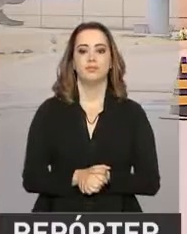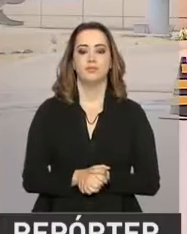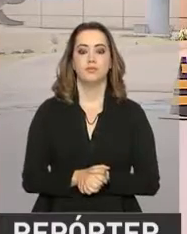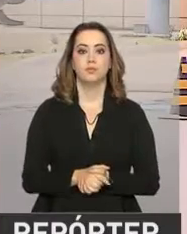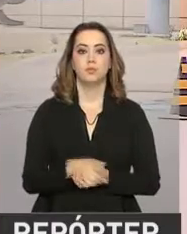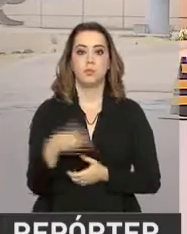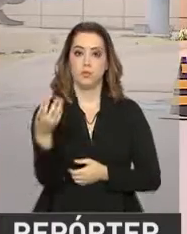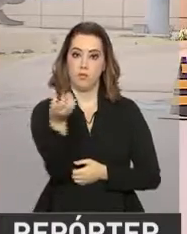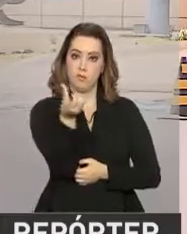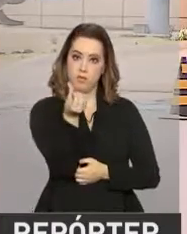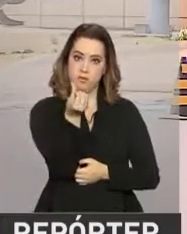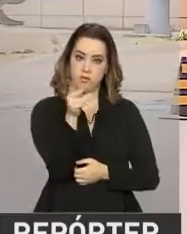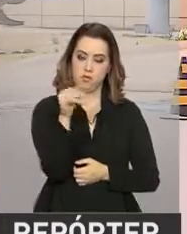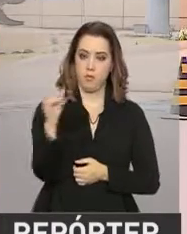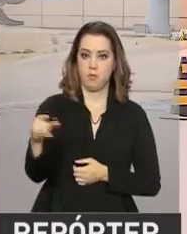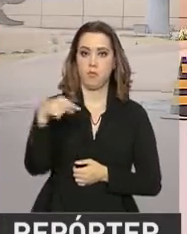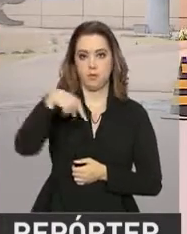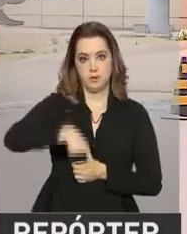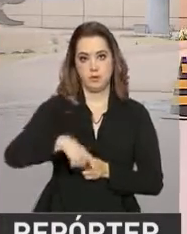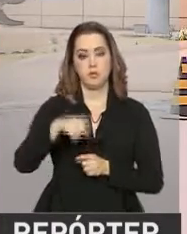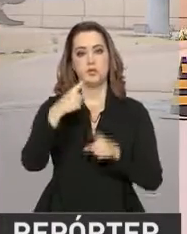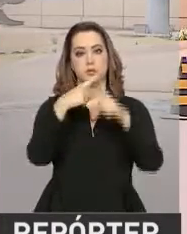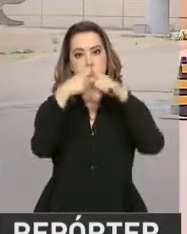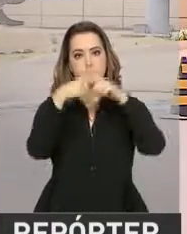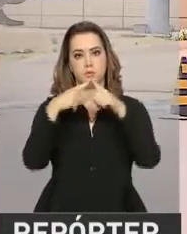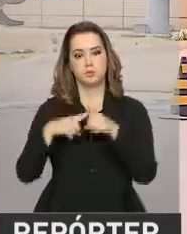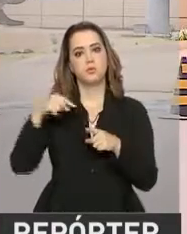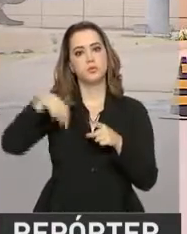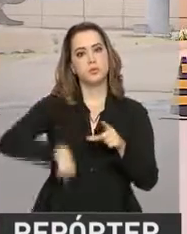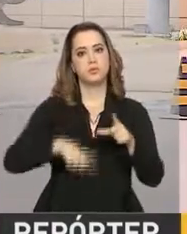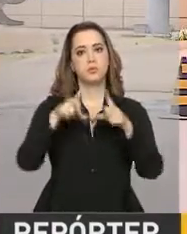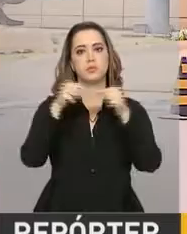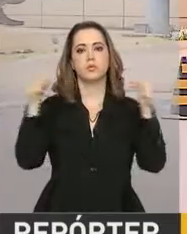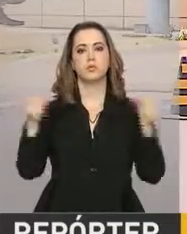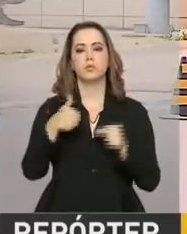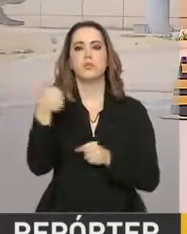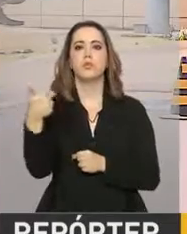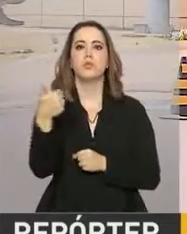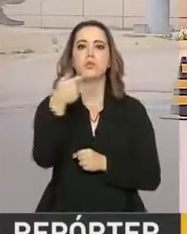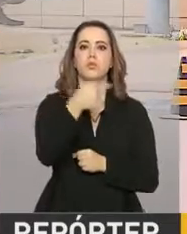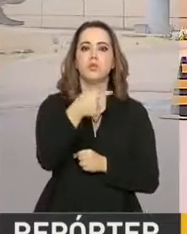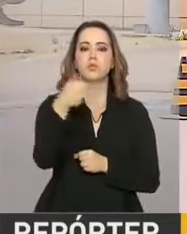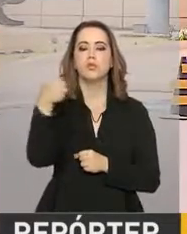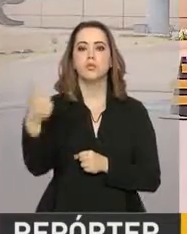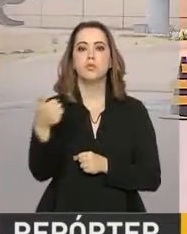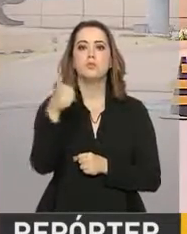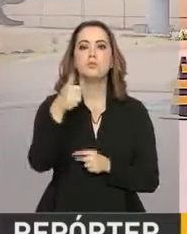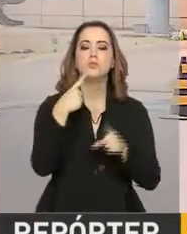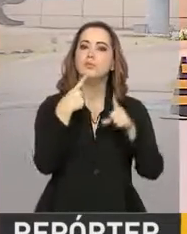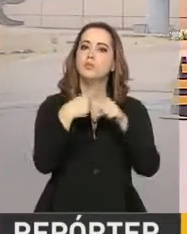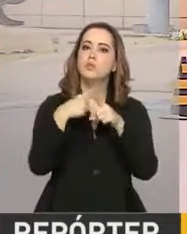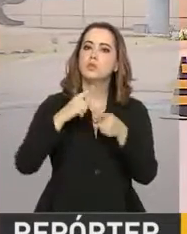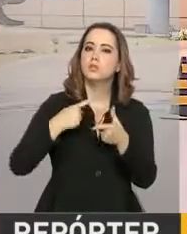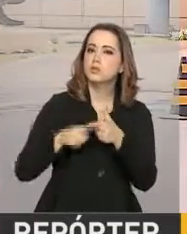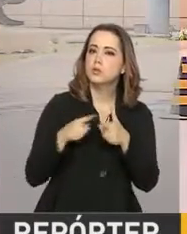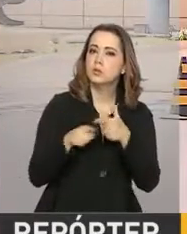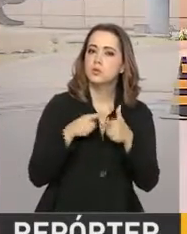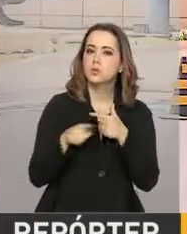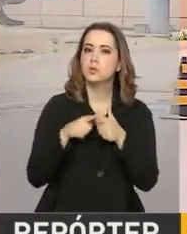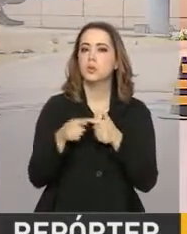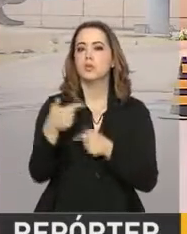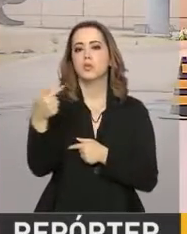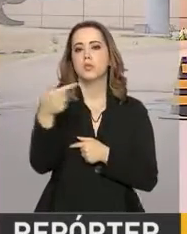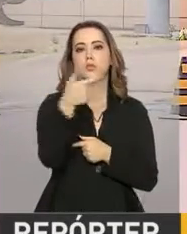Durante os 6 dias de jogos, aqui em Brasília foram registradas 171 ocorrências, sendo 77